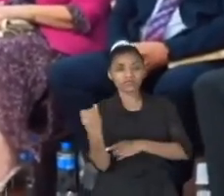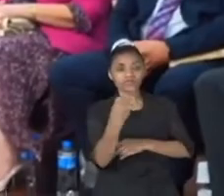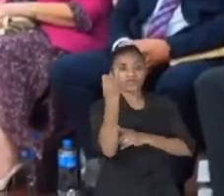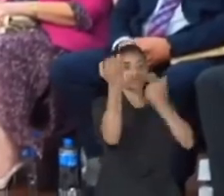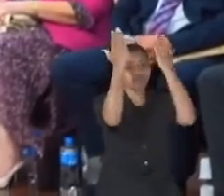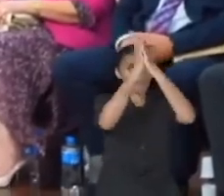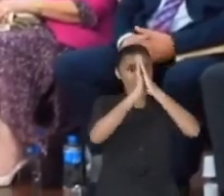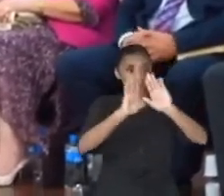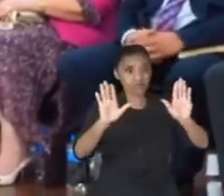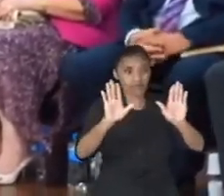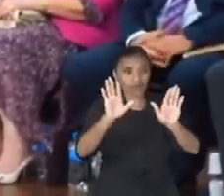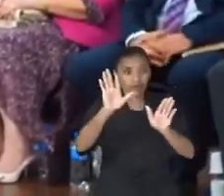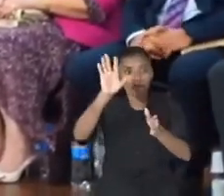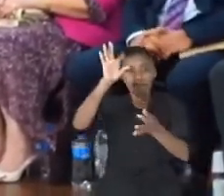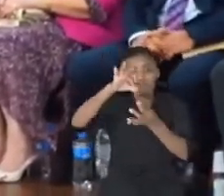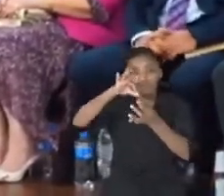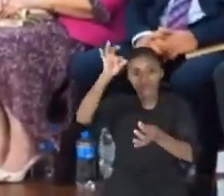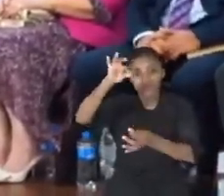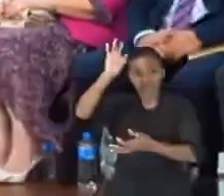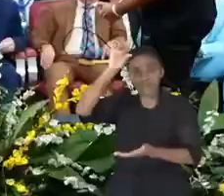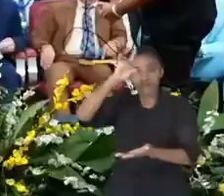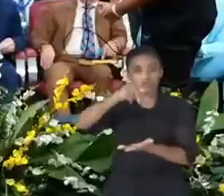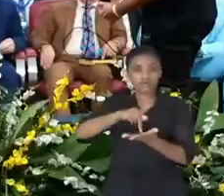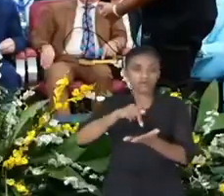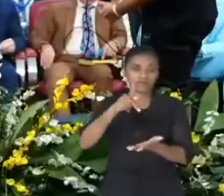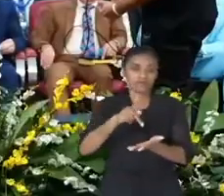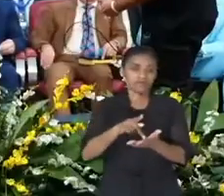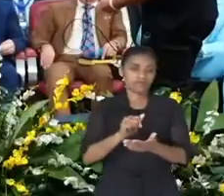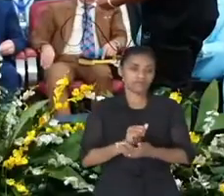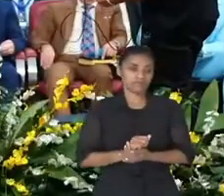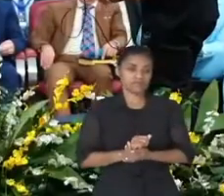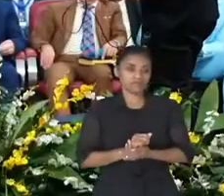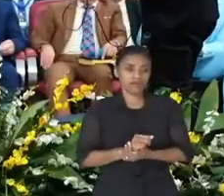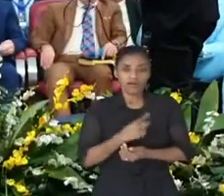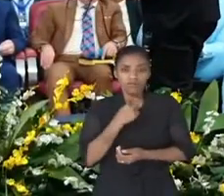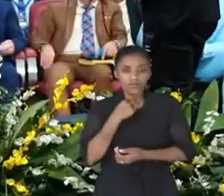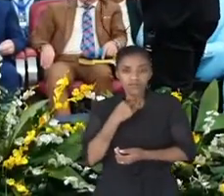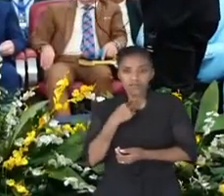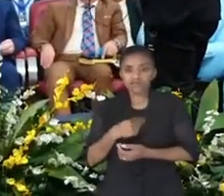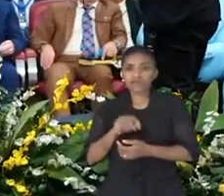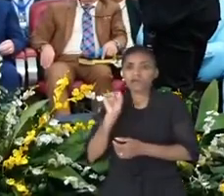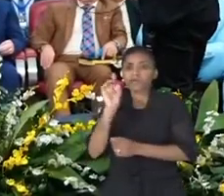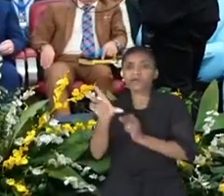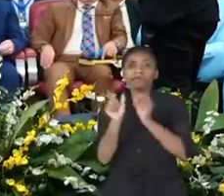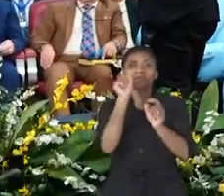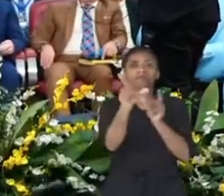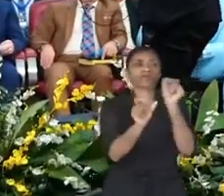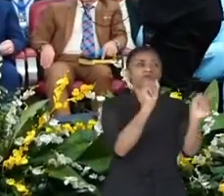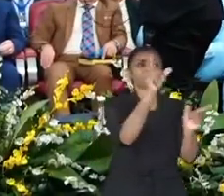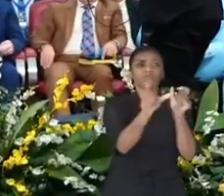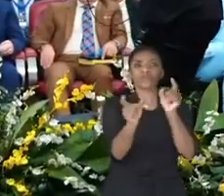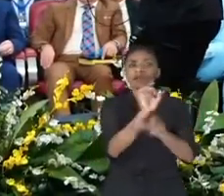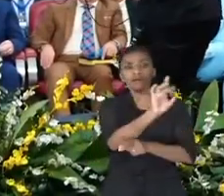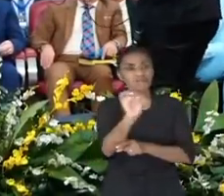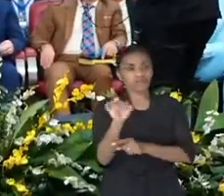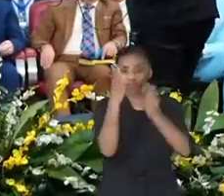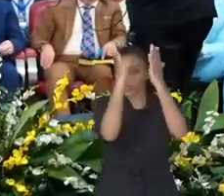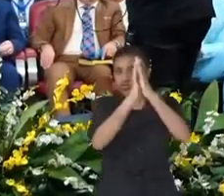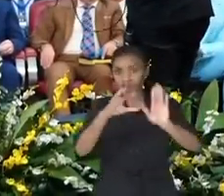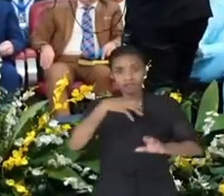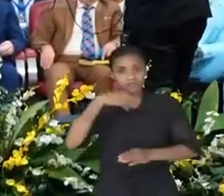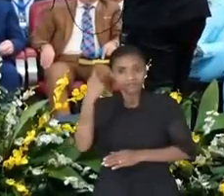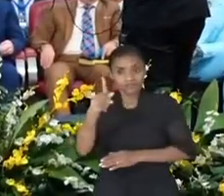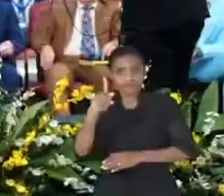em espírito e em verdade. Não podemos ficar jogando pedra nas pessoas, cada um adora como sente. Agora, o que